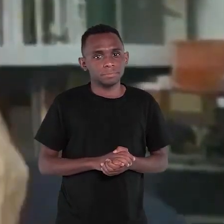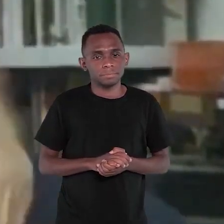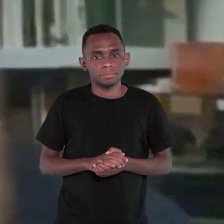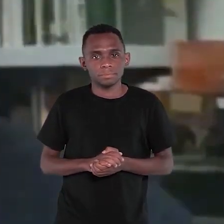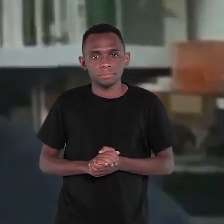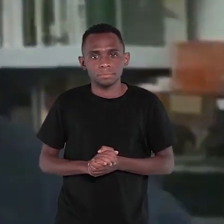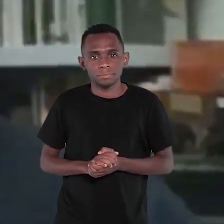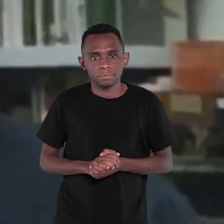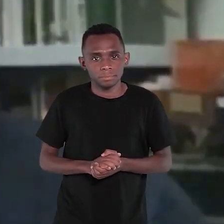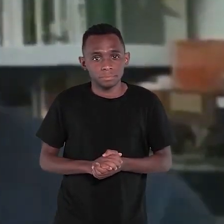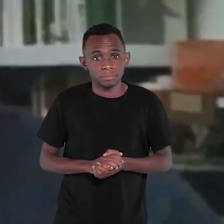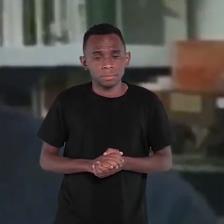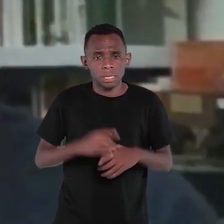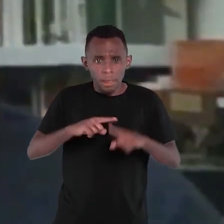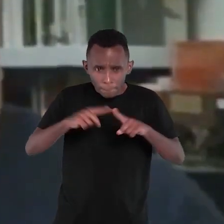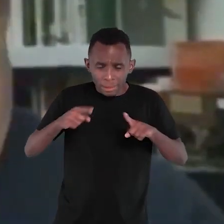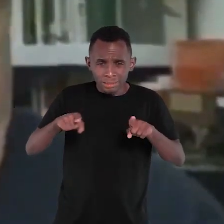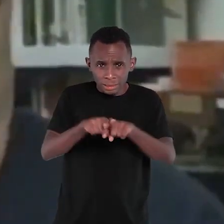também